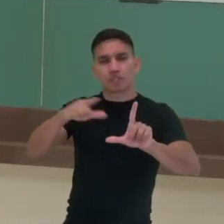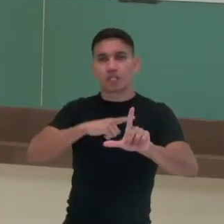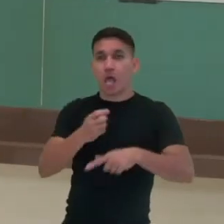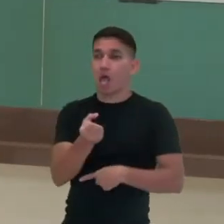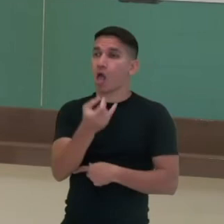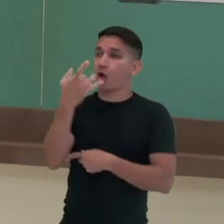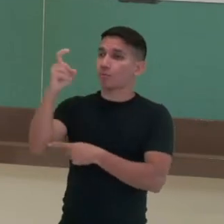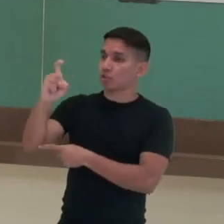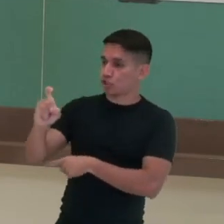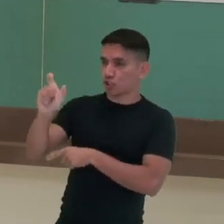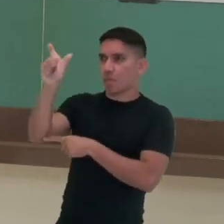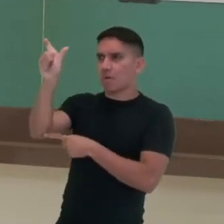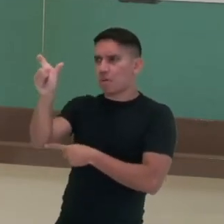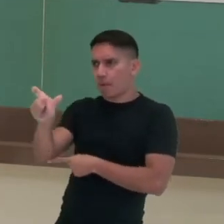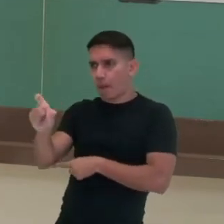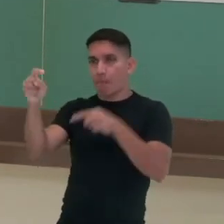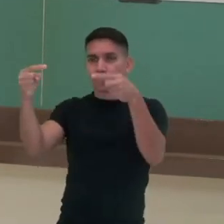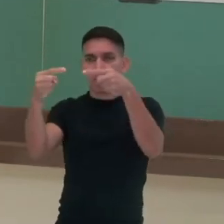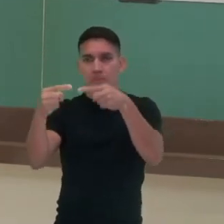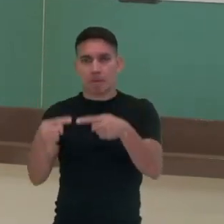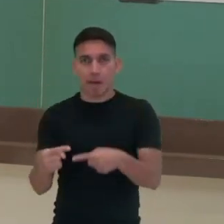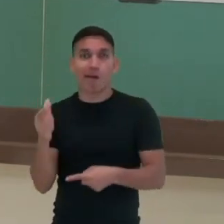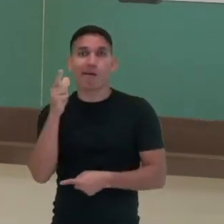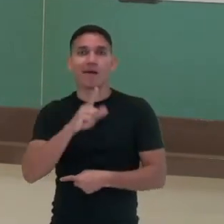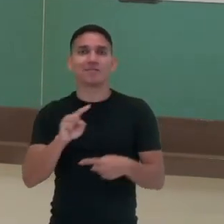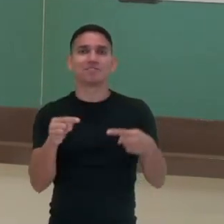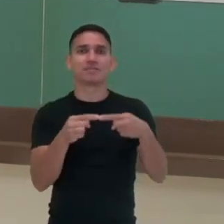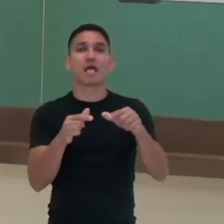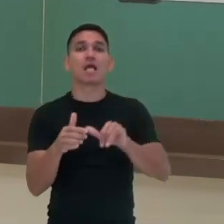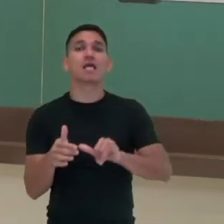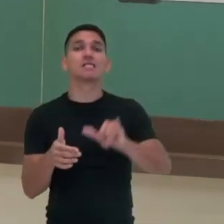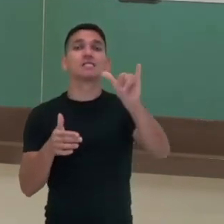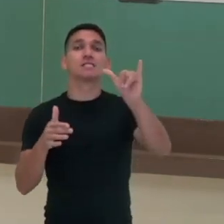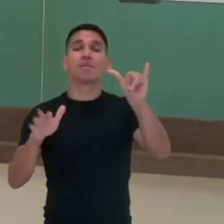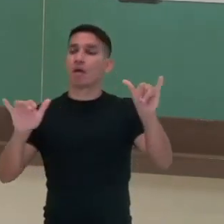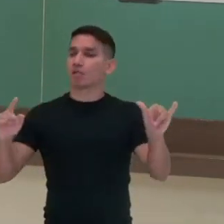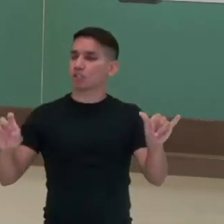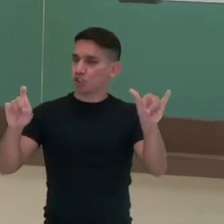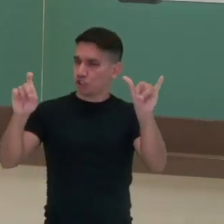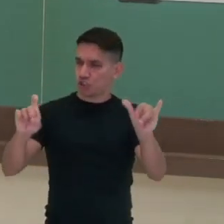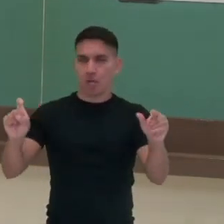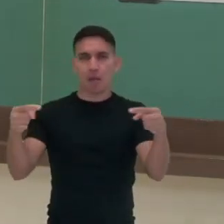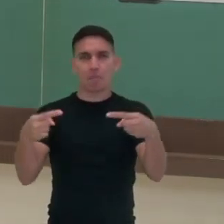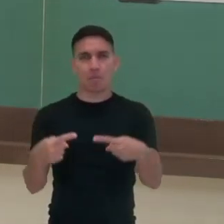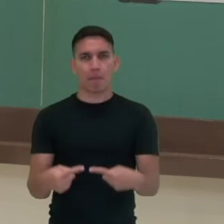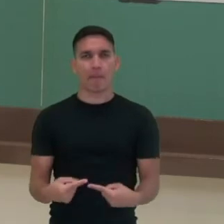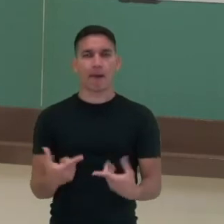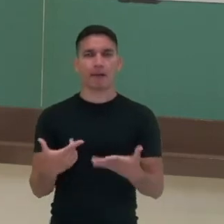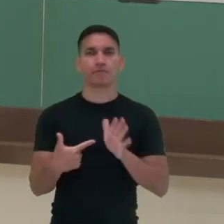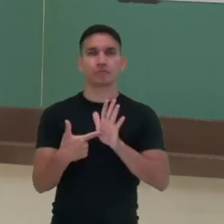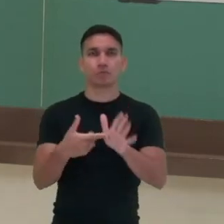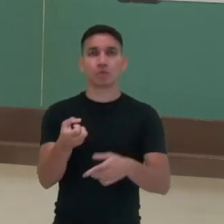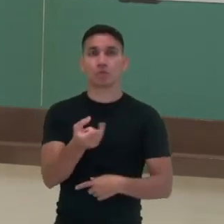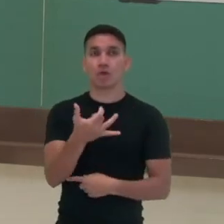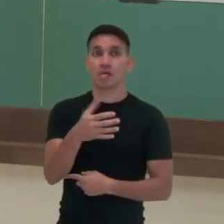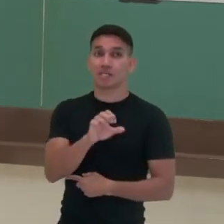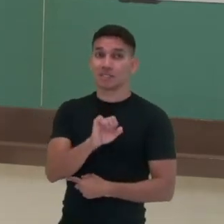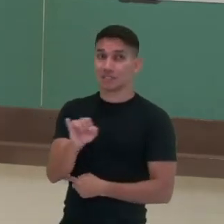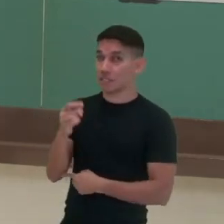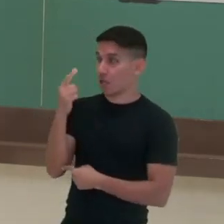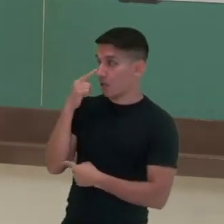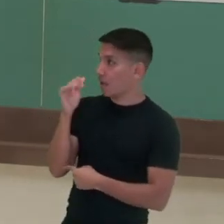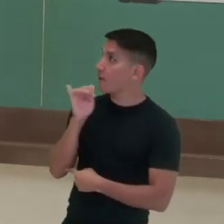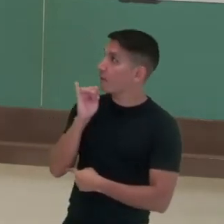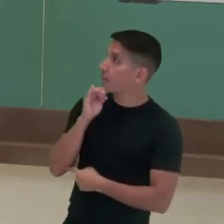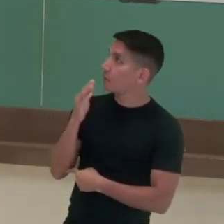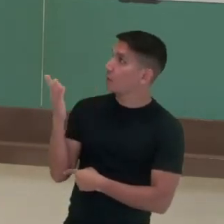e encontramos o y correspondente. Vou mostrar alguns exemplos aqui para vocês. Então, se eu falar